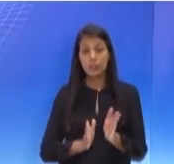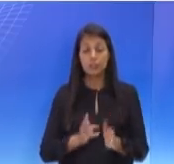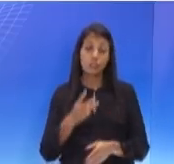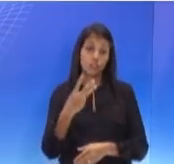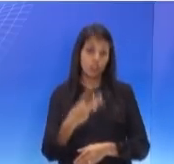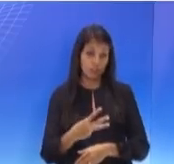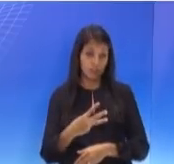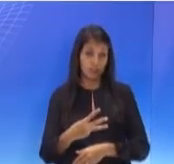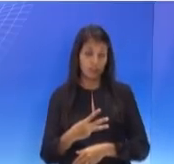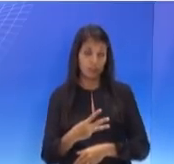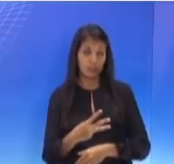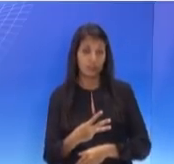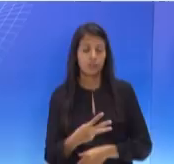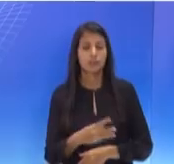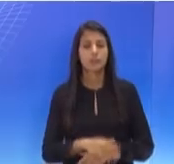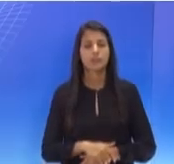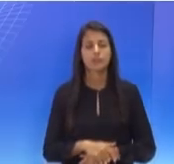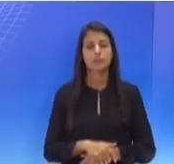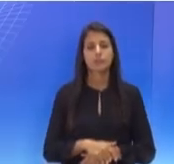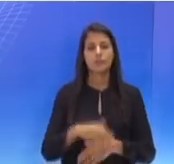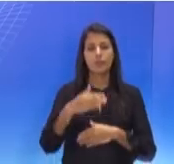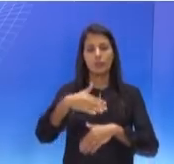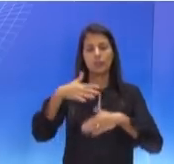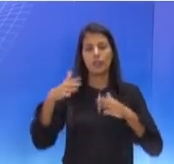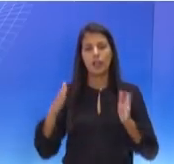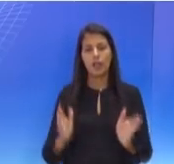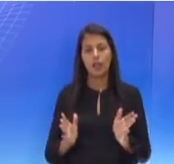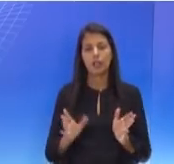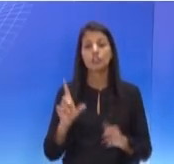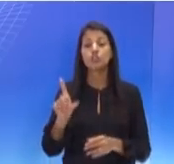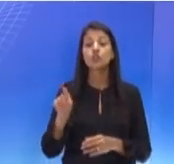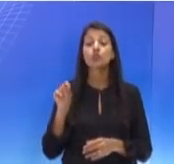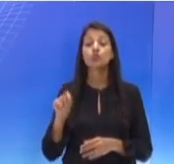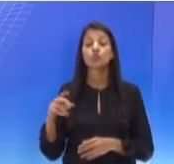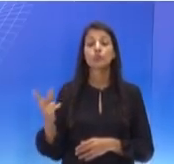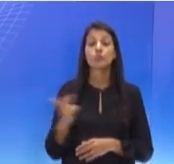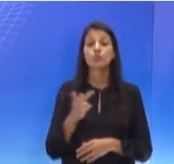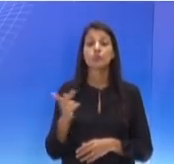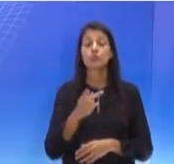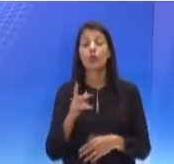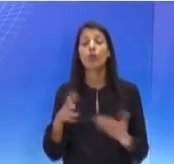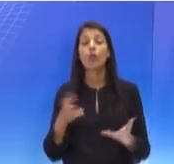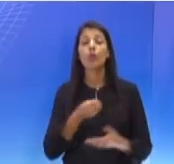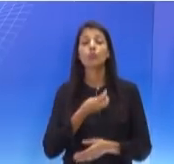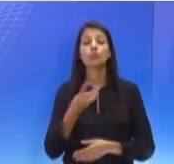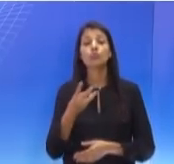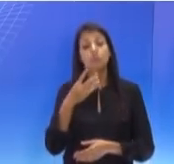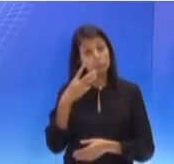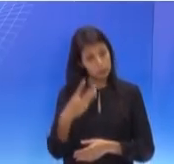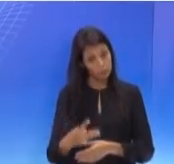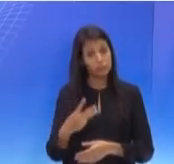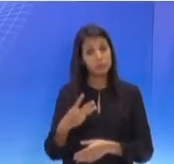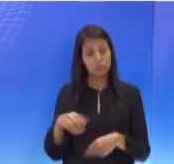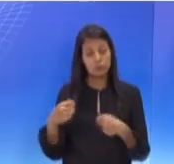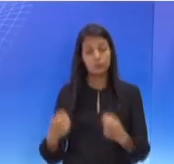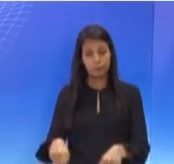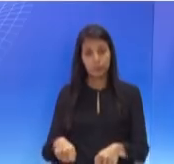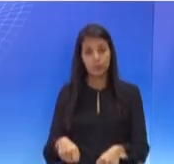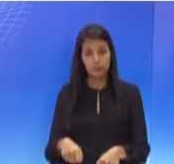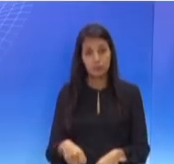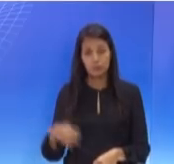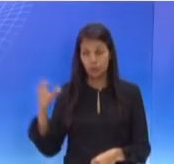627,300 centímetros cúbicos. A caixa escolhida pelo casal deve ser a de número 3. Então,